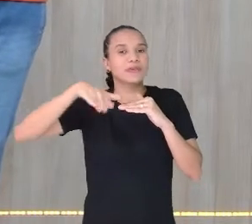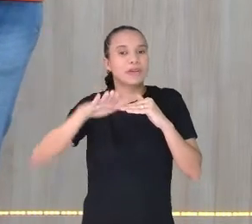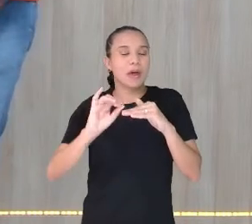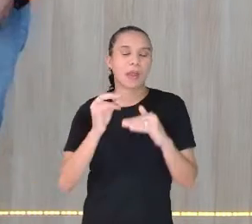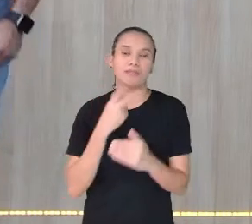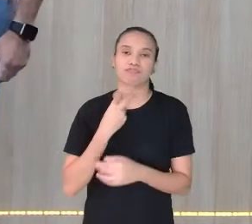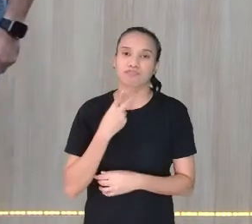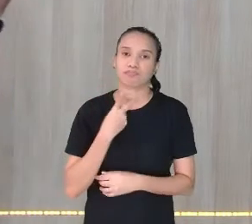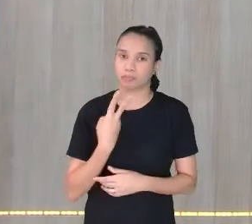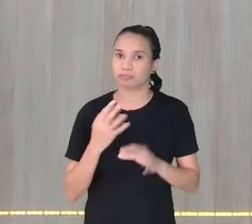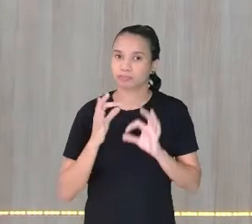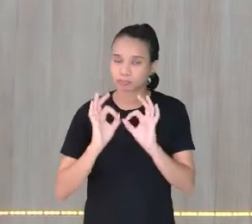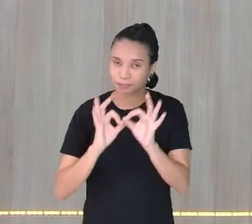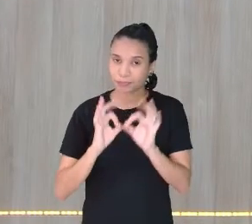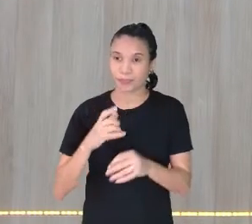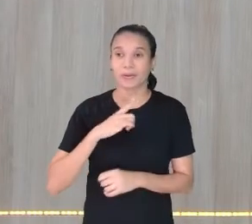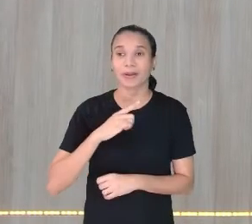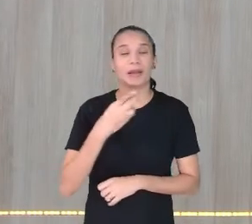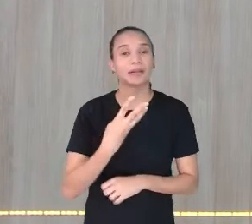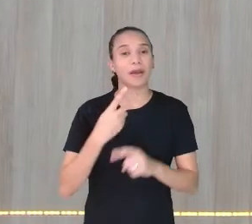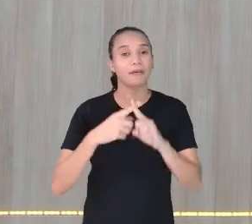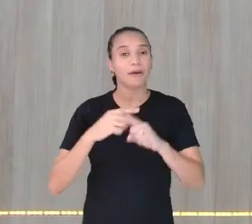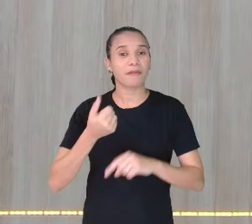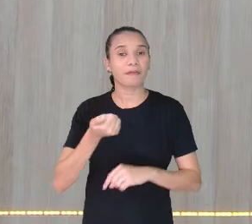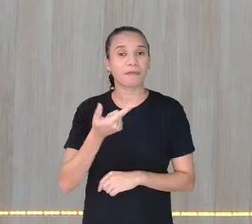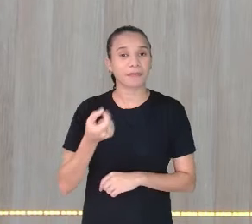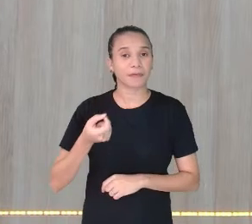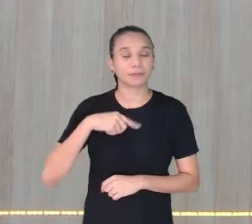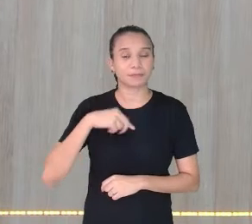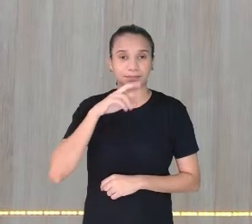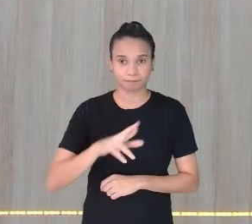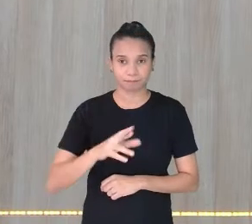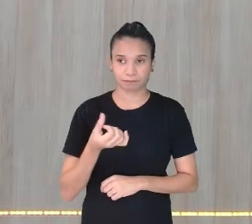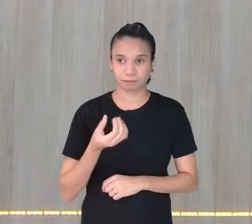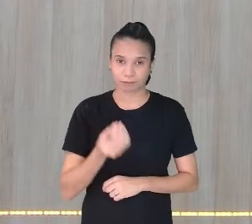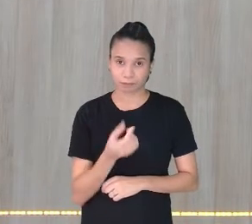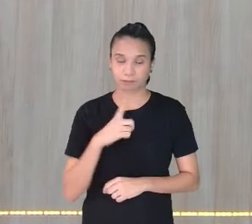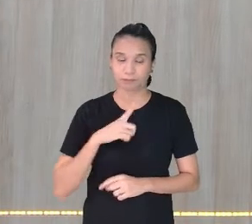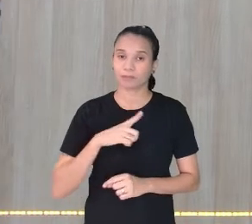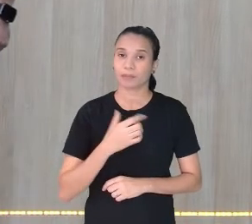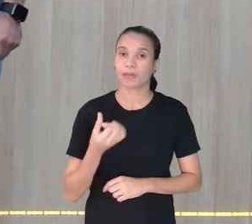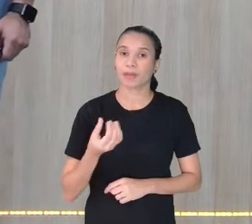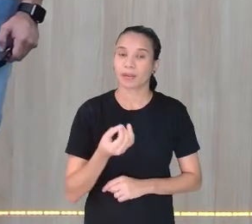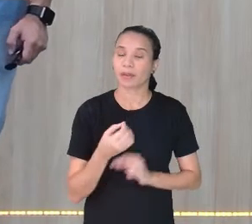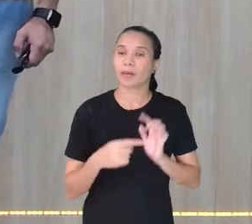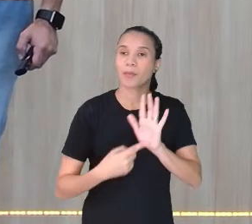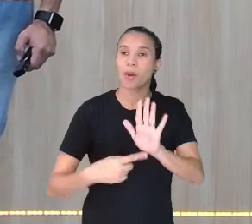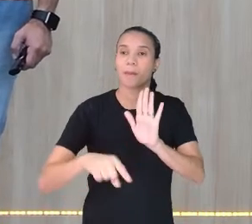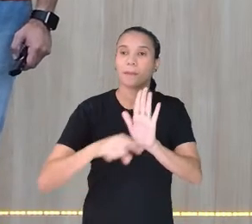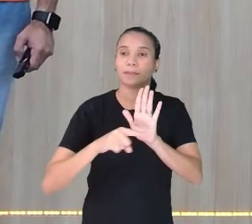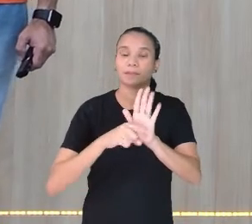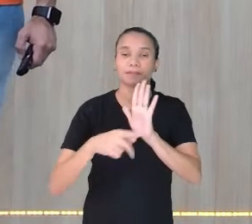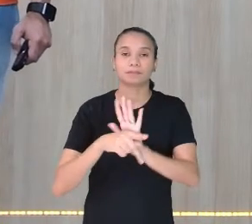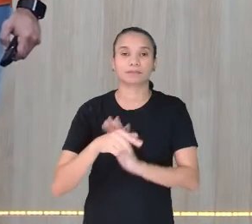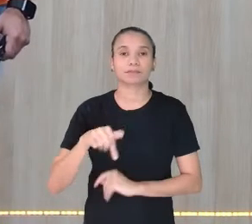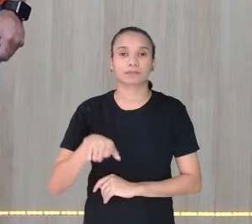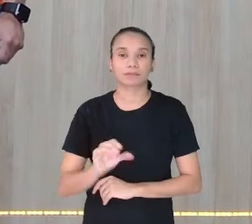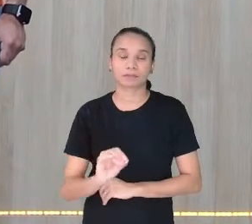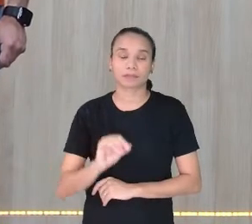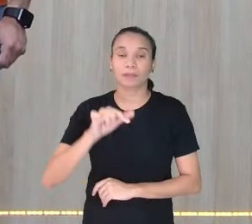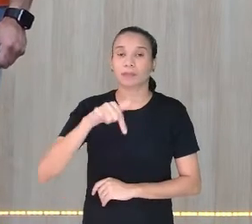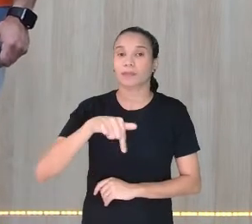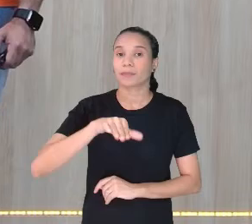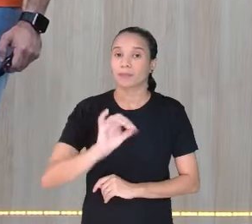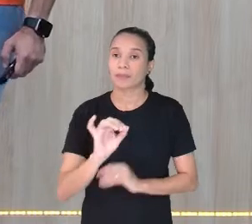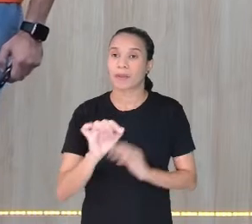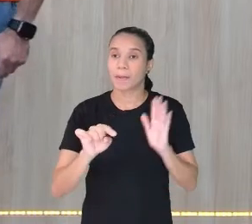não pode, tá? Então, 3 vezes 20 é igual a 60, coloco 60 ali, ó, subtraindo 70.